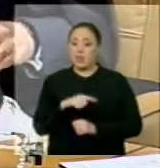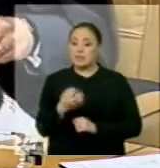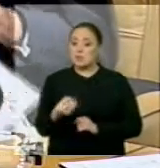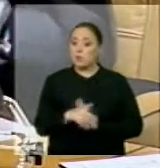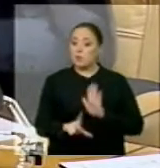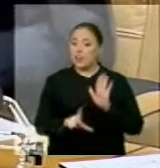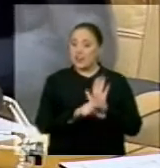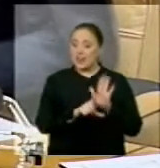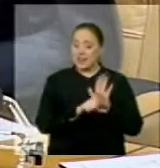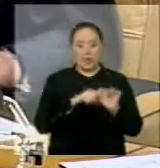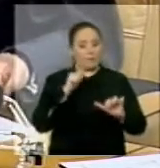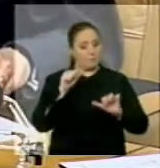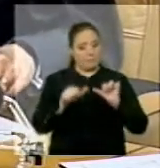alterou